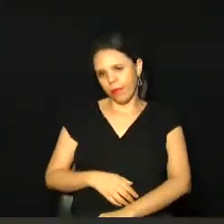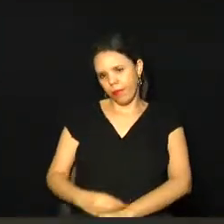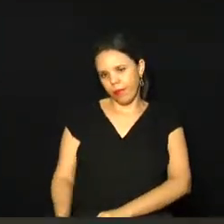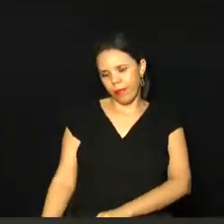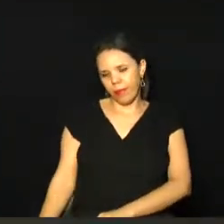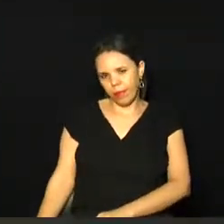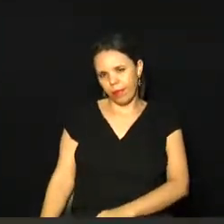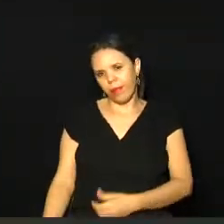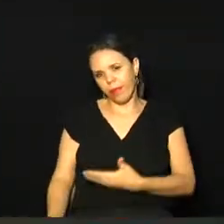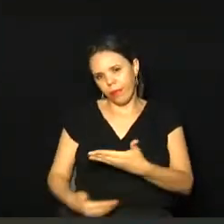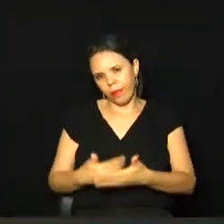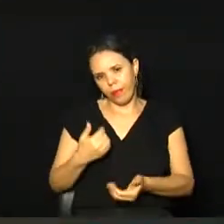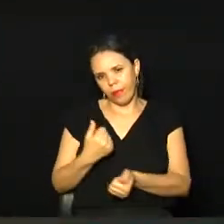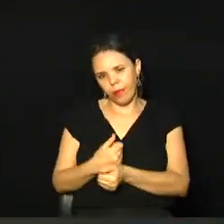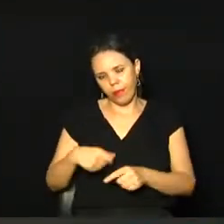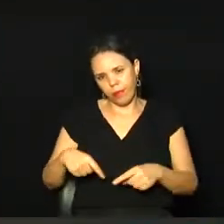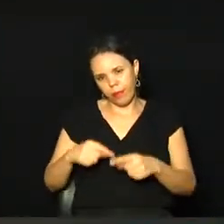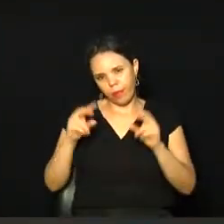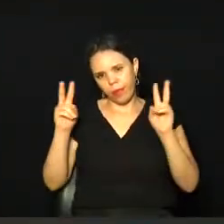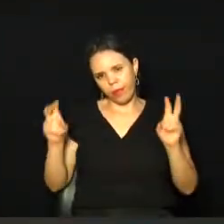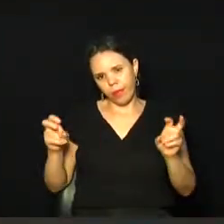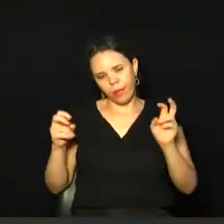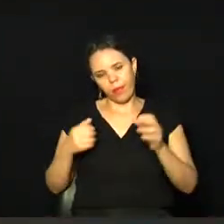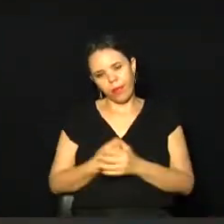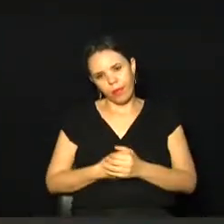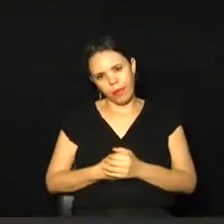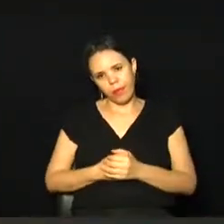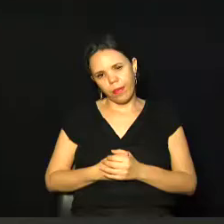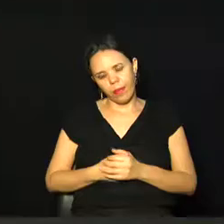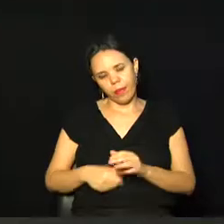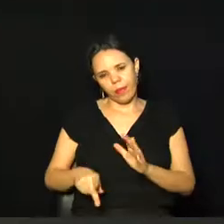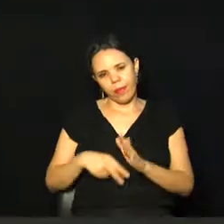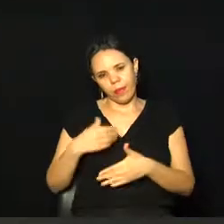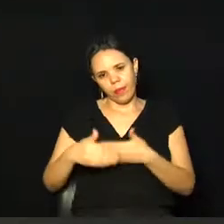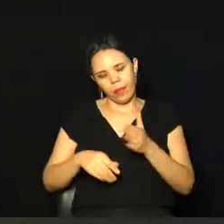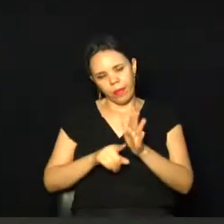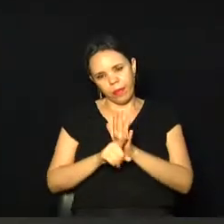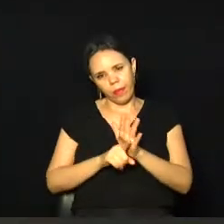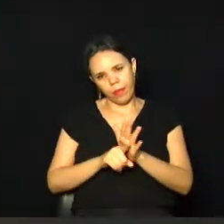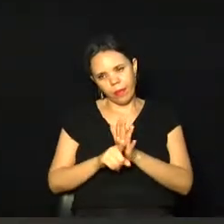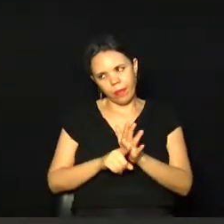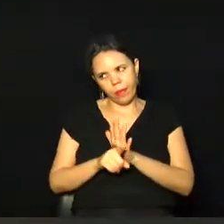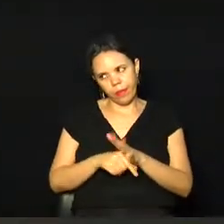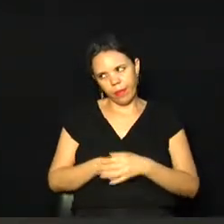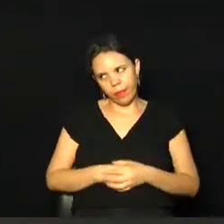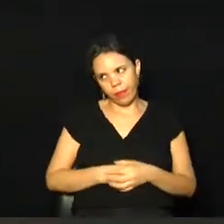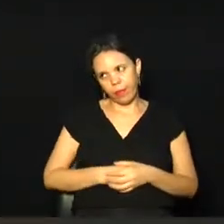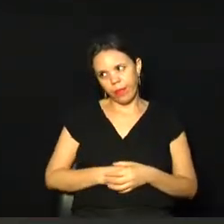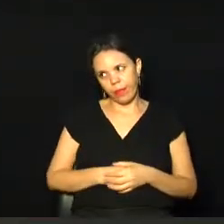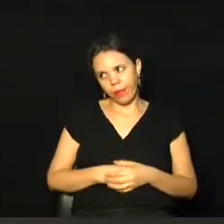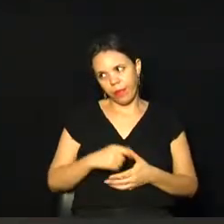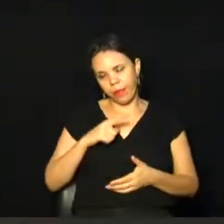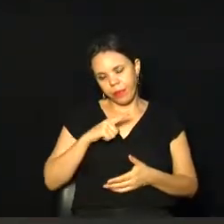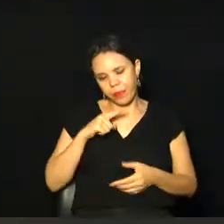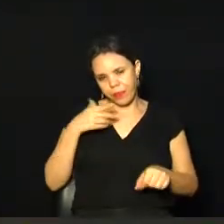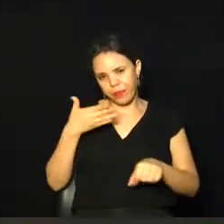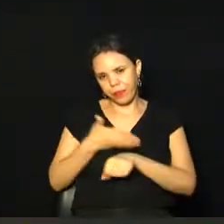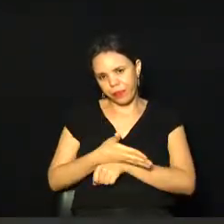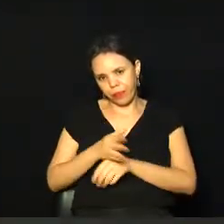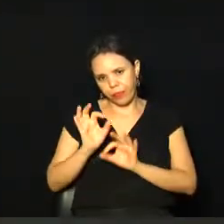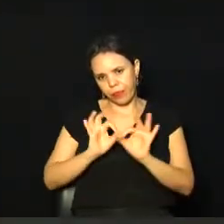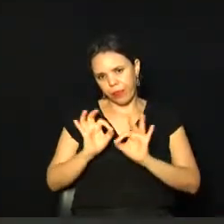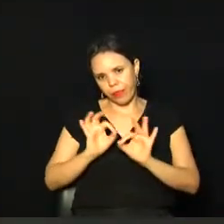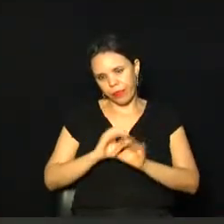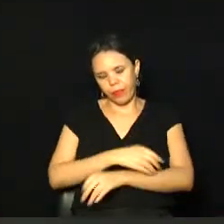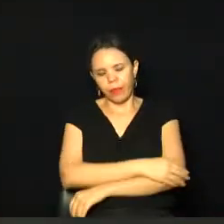ainda encontra alguns desafios em relação à própria constância das pesquisas que nós temos acesso, que são elaboradas,